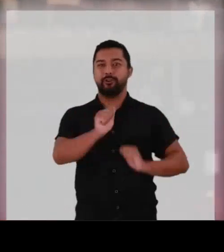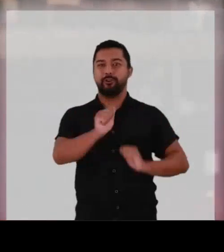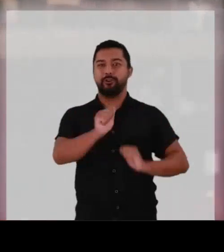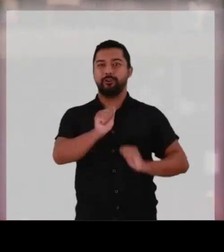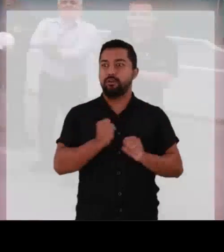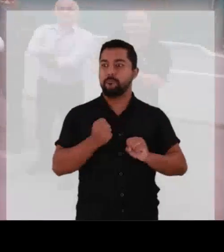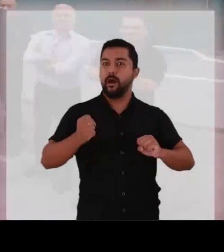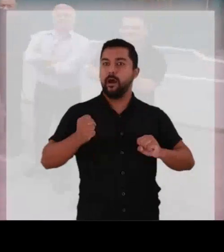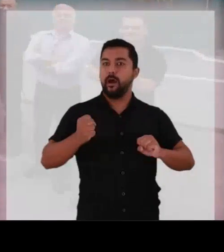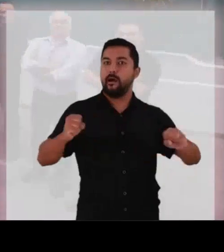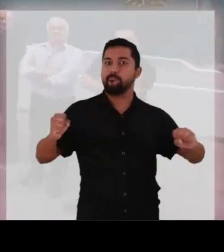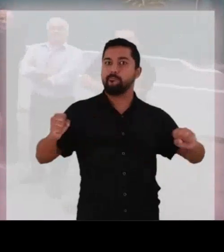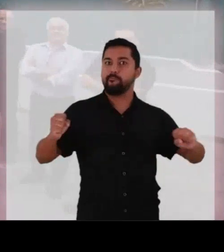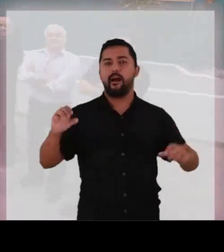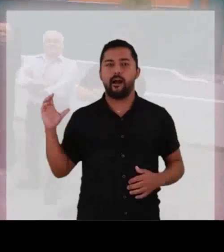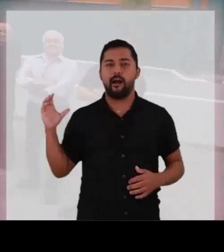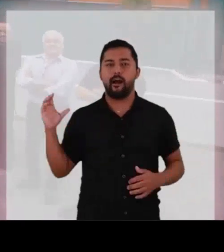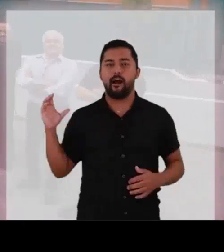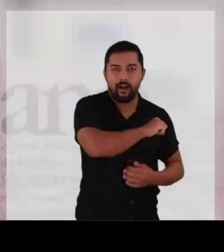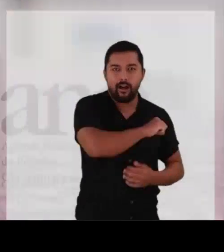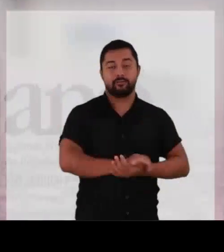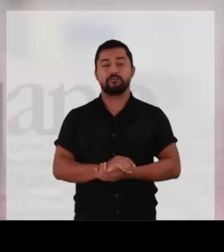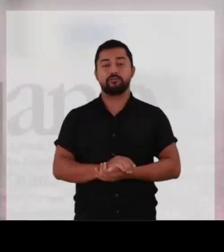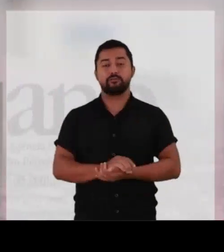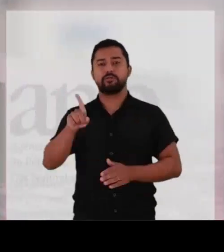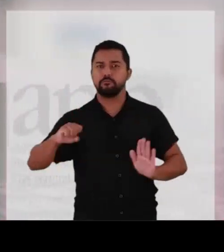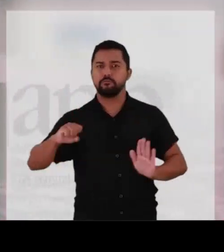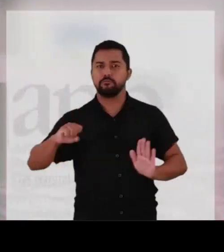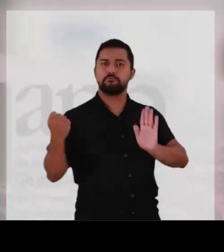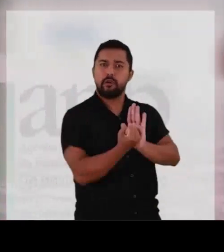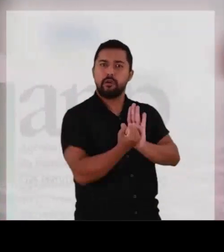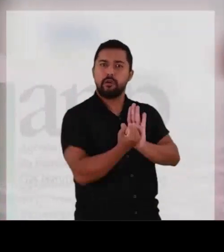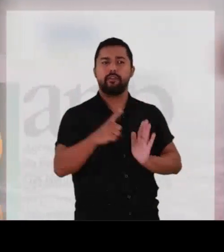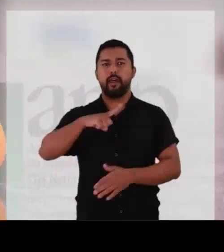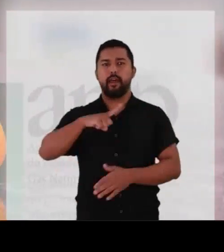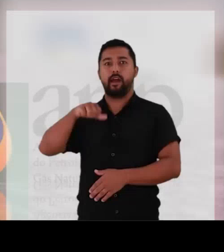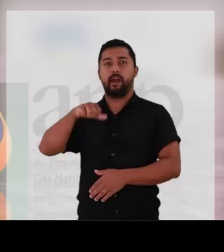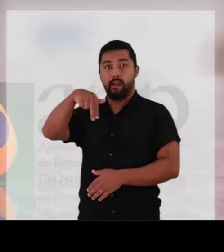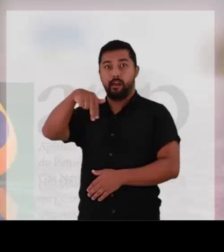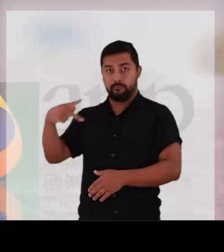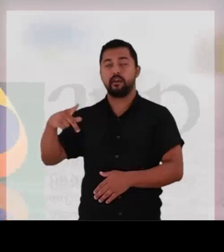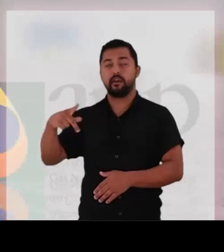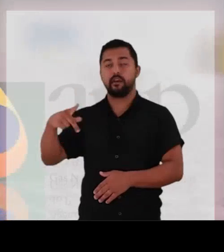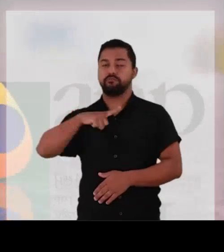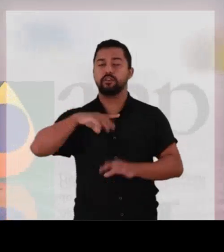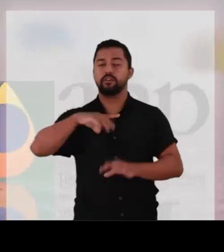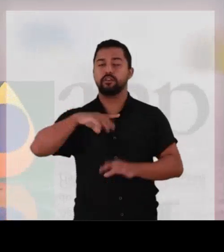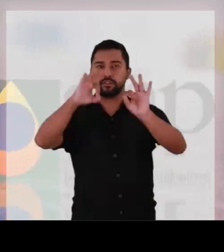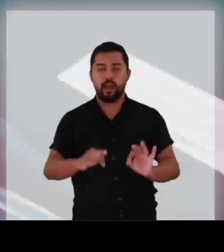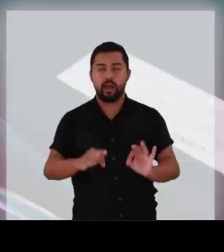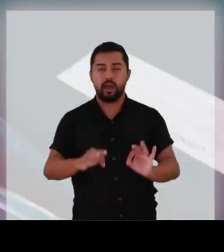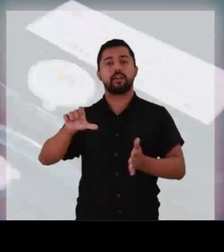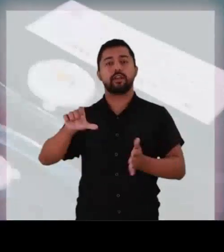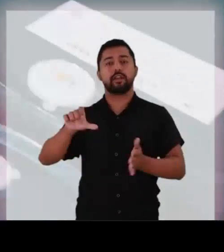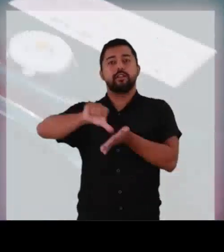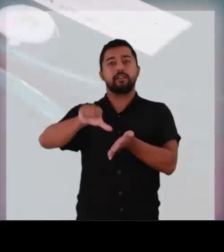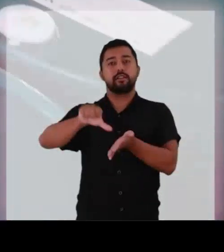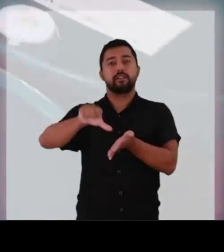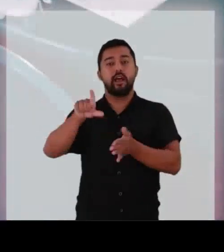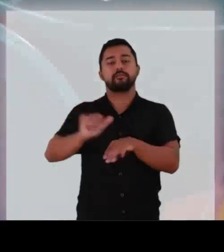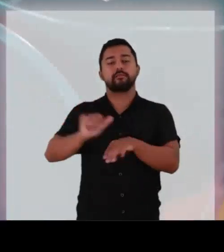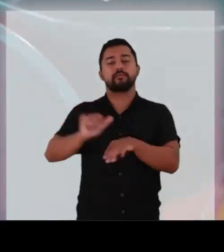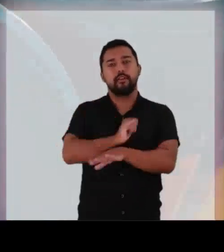apaixonada, cresceu e se expandiu rapidamente. Homologada pela Agência Nacional de Petróleo, a ANP, está